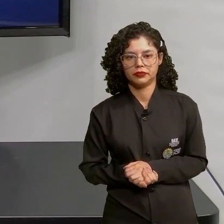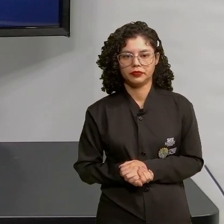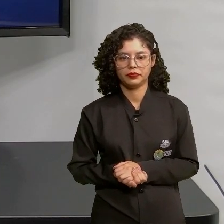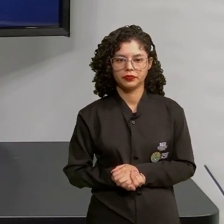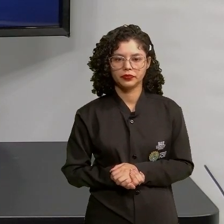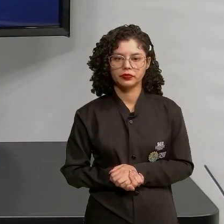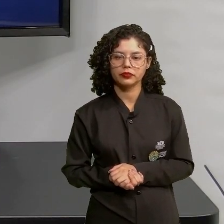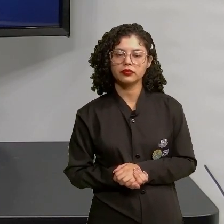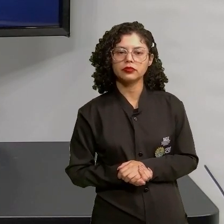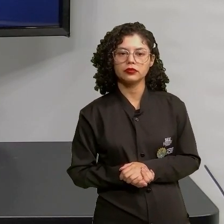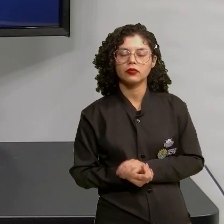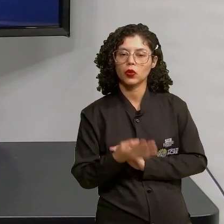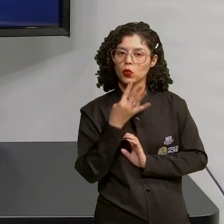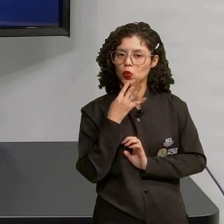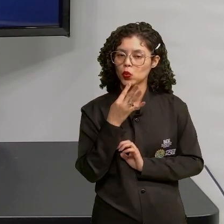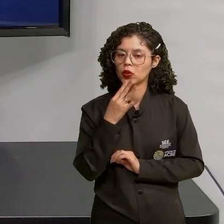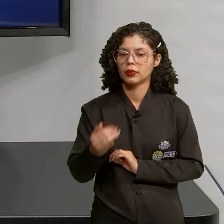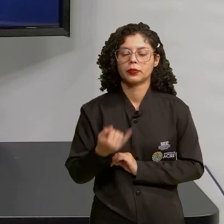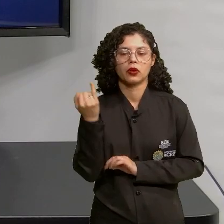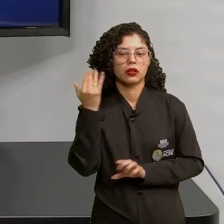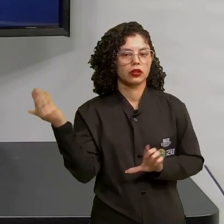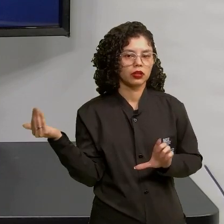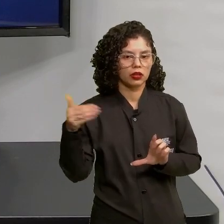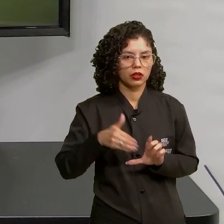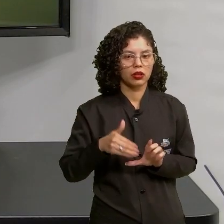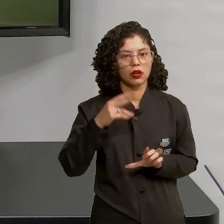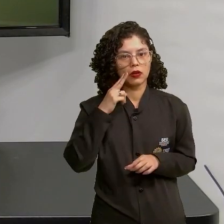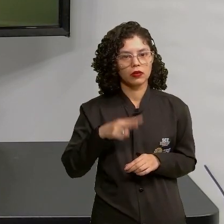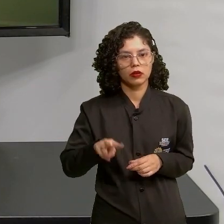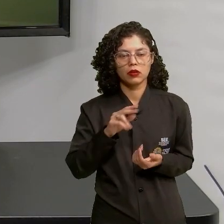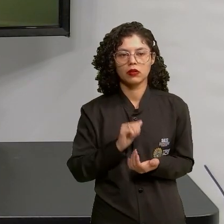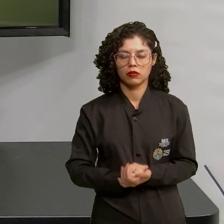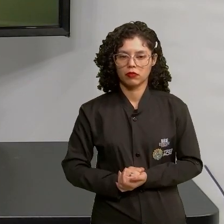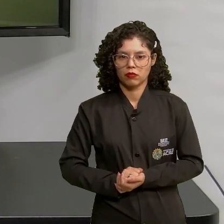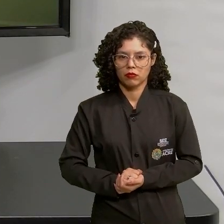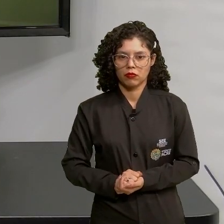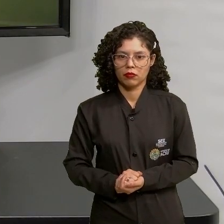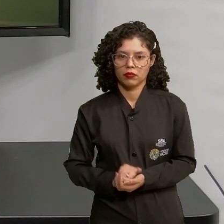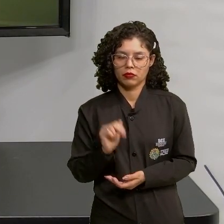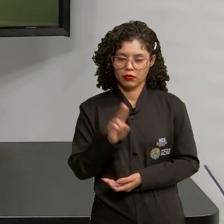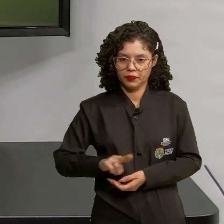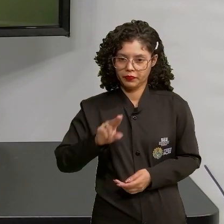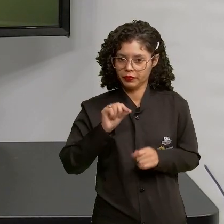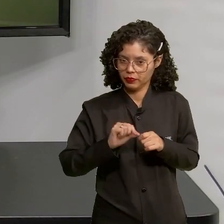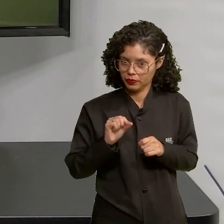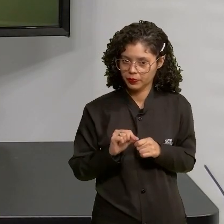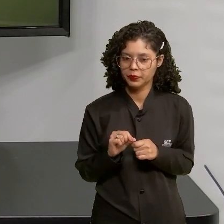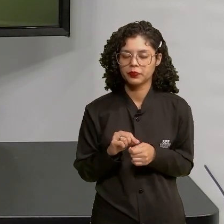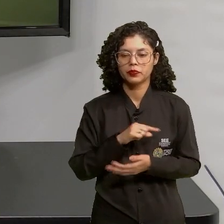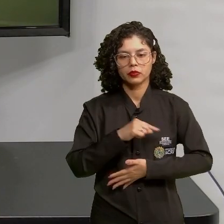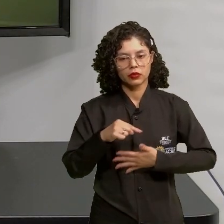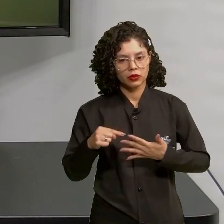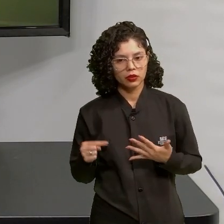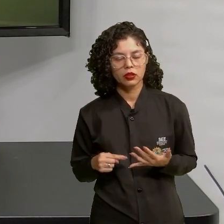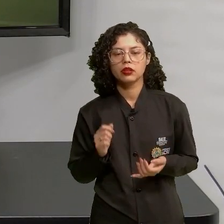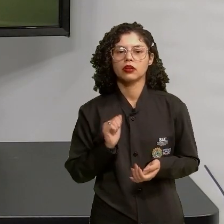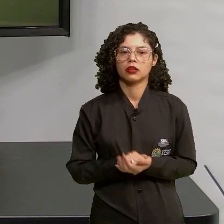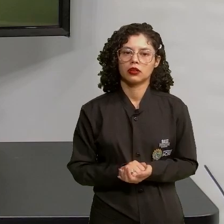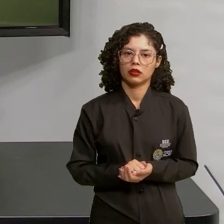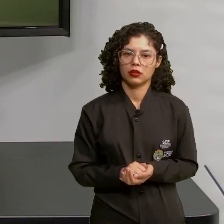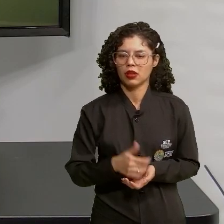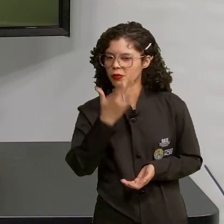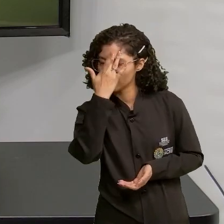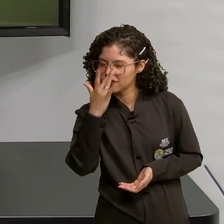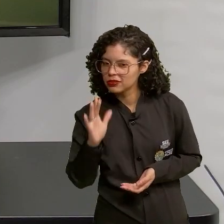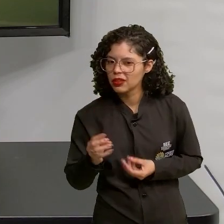importante a gente conhecer, ter acesso, de repente você tem interesse em utilizar, em fazer uso desses equipamentos, e aí, mas